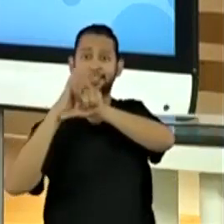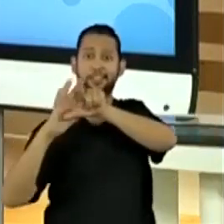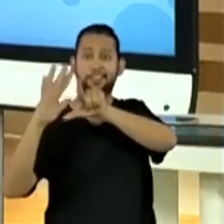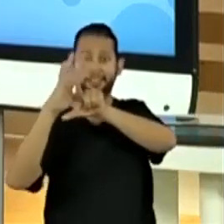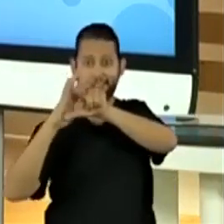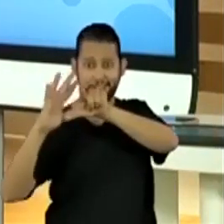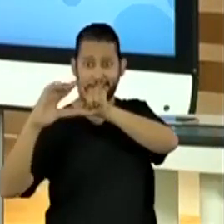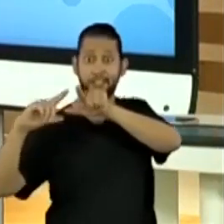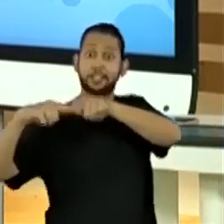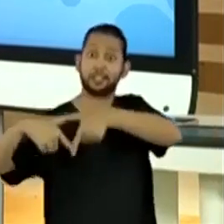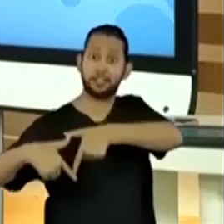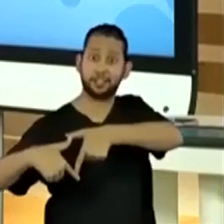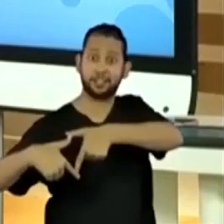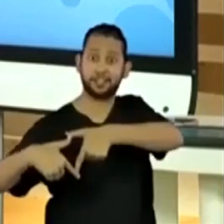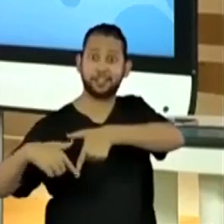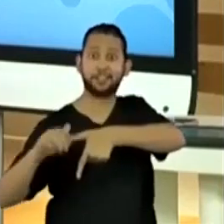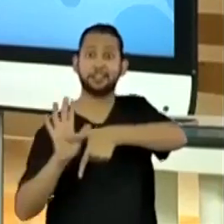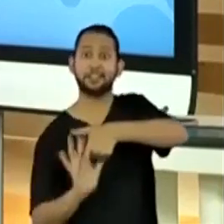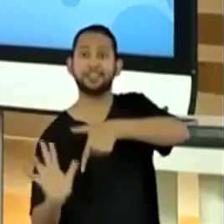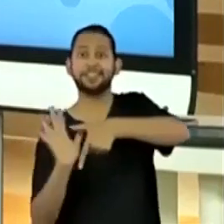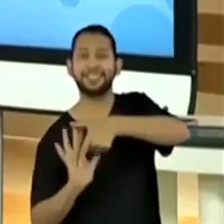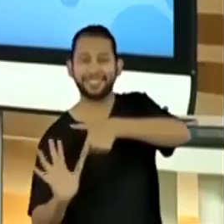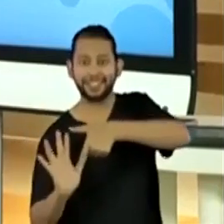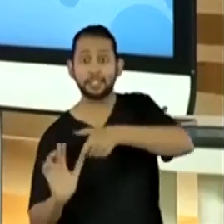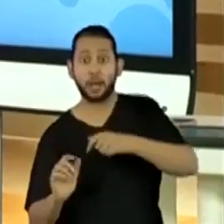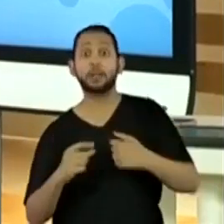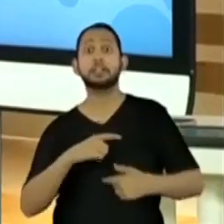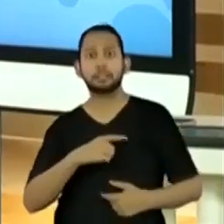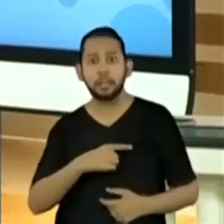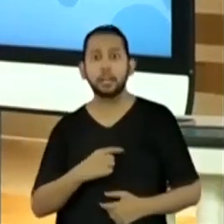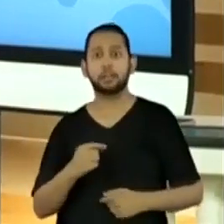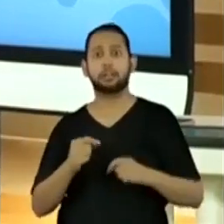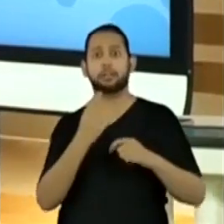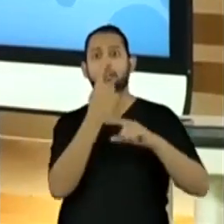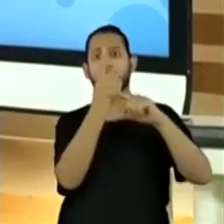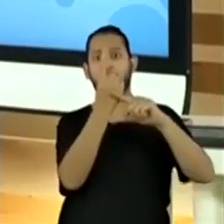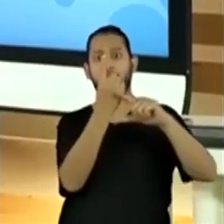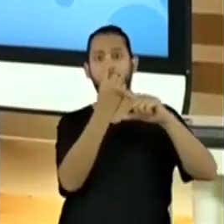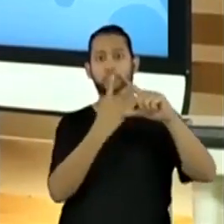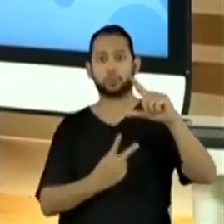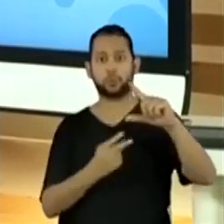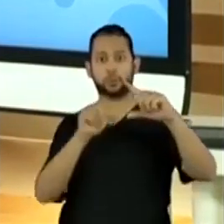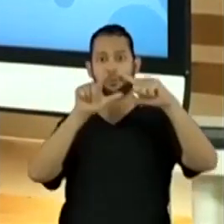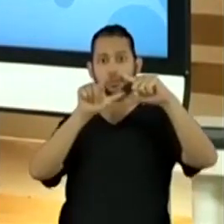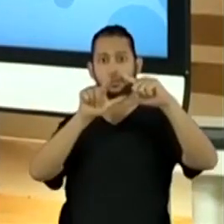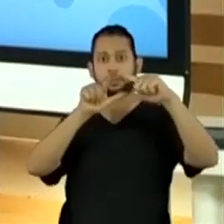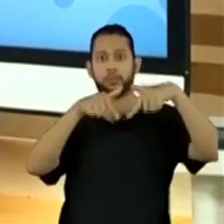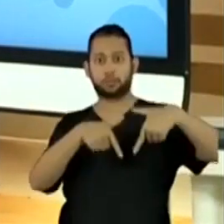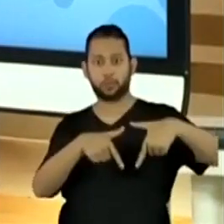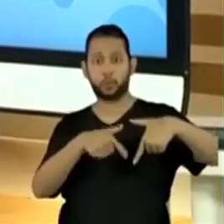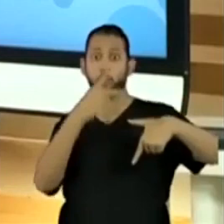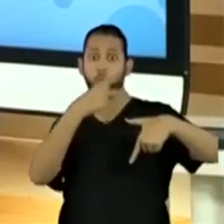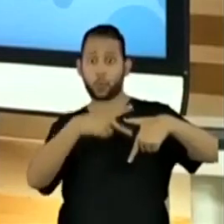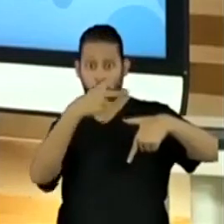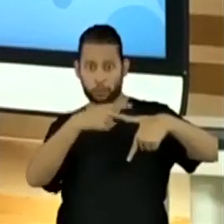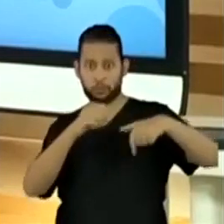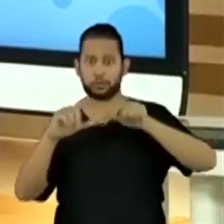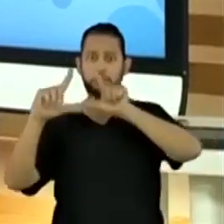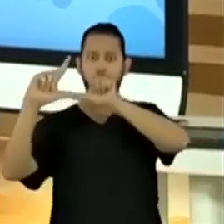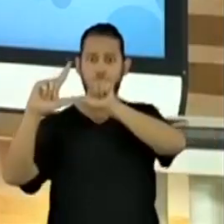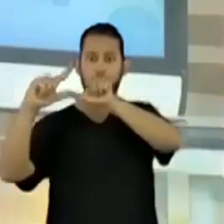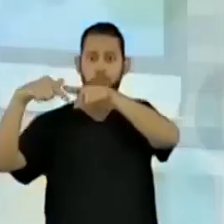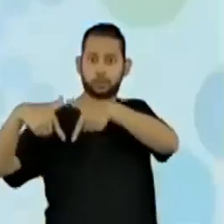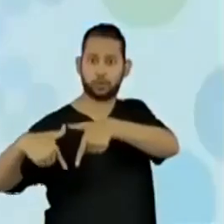duas. Então, nessa parte da frente da figura, eu tenho 2 mais 2, 4 faces, tudo